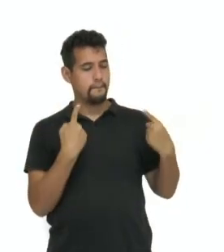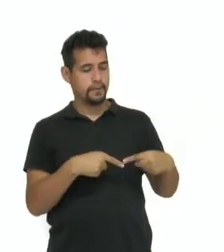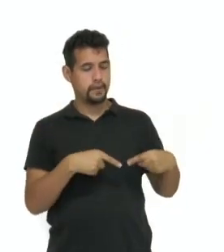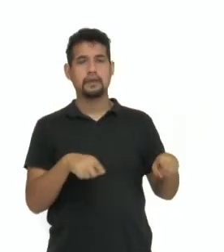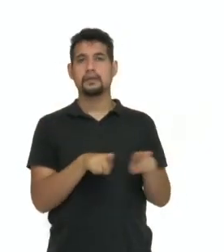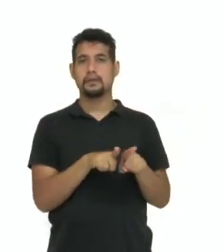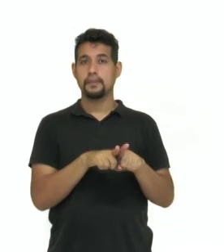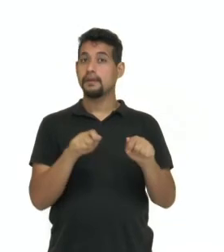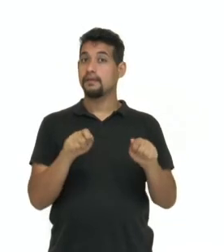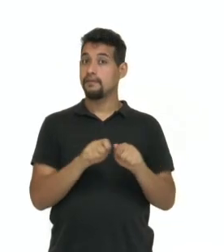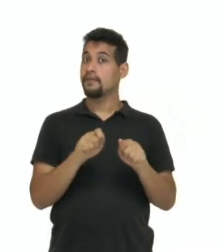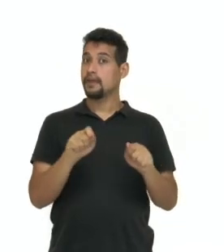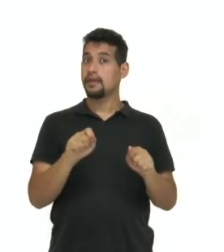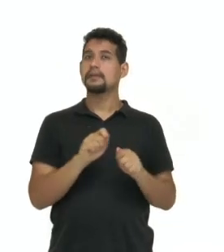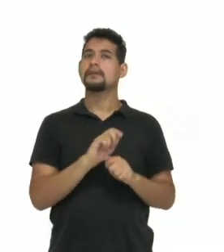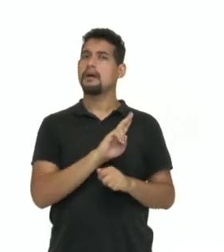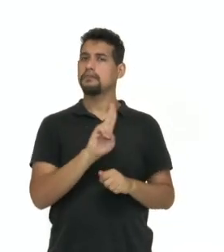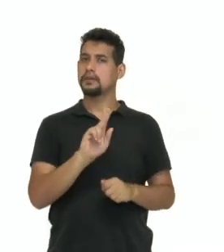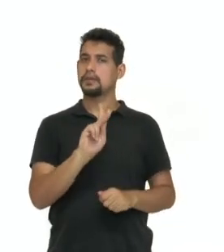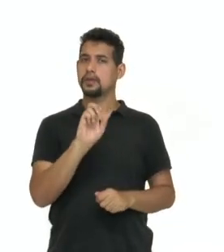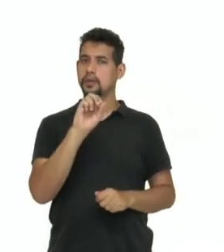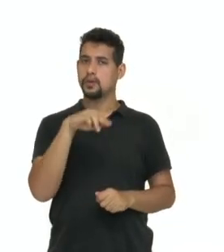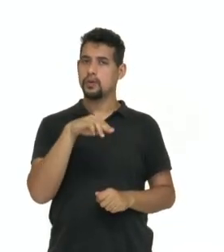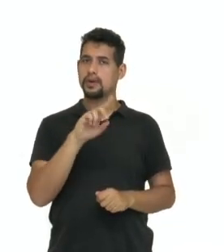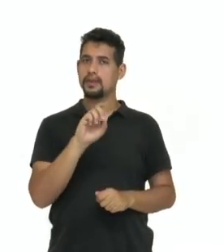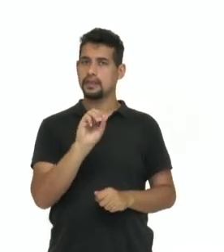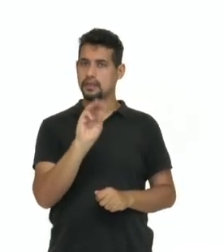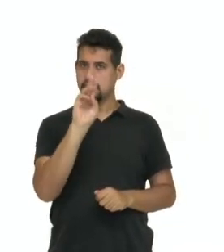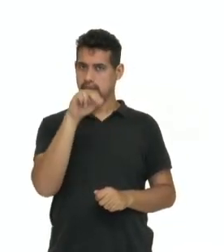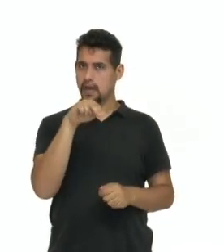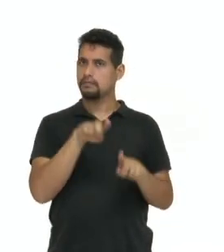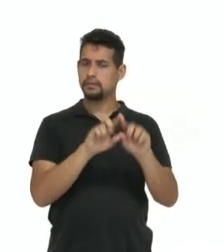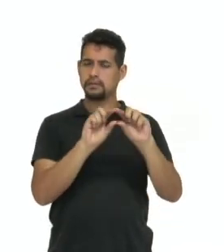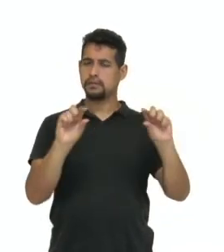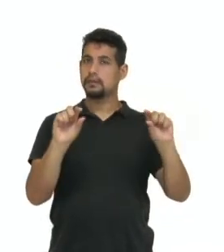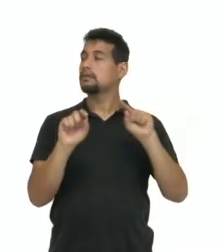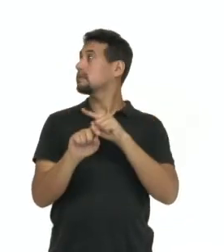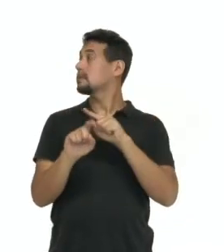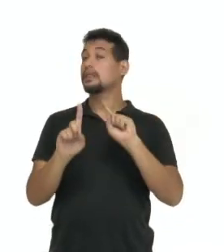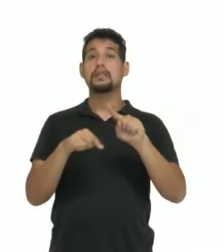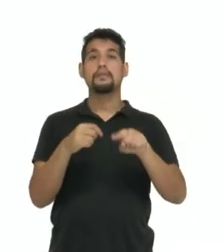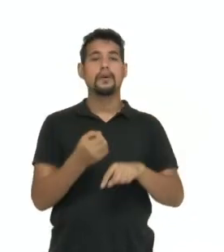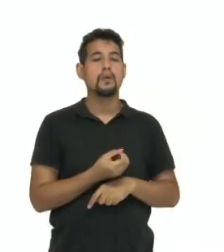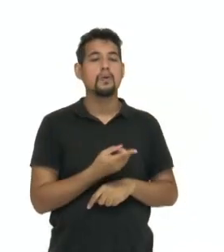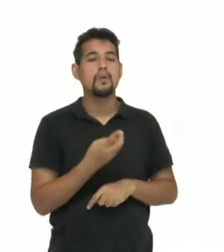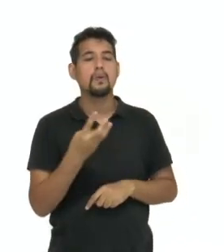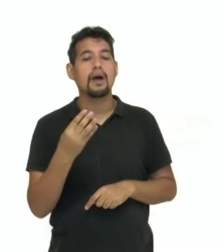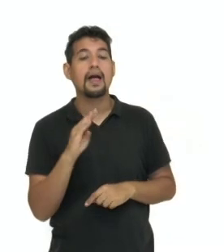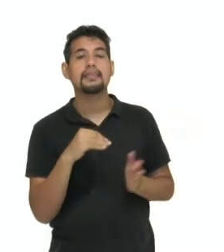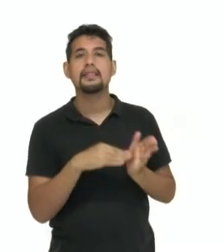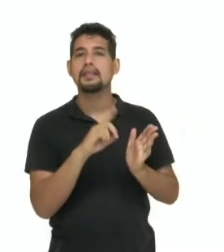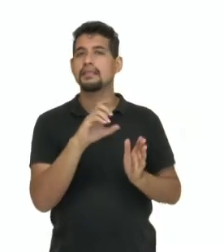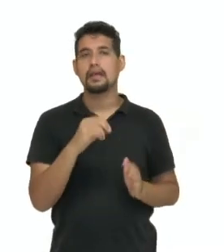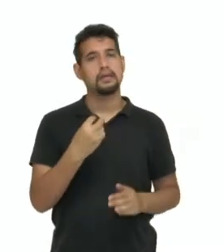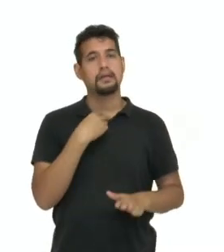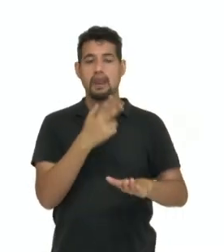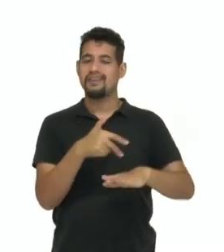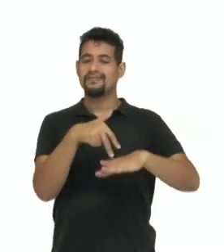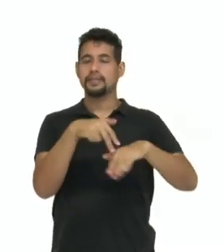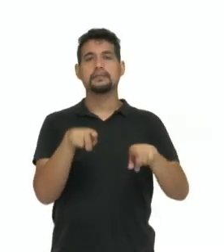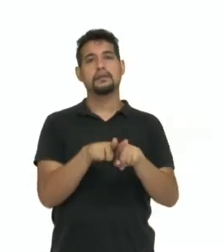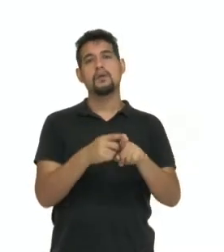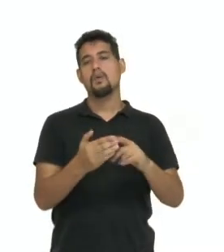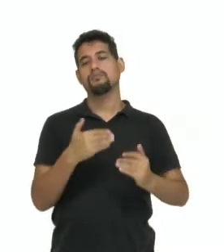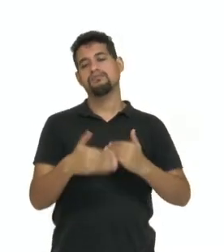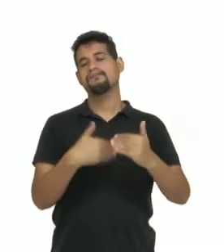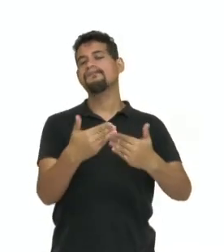a knockdown, e após contagem até 10, não se levante ou não possa